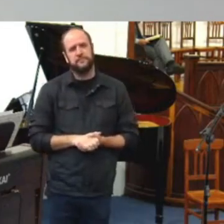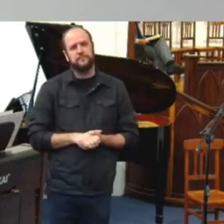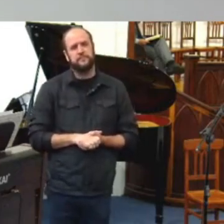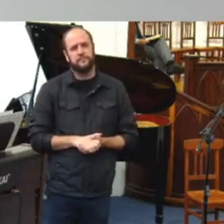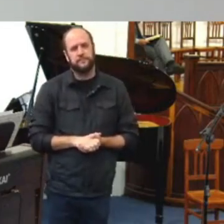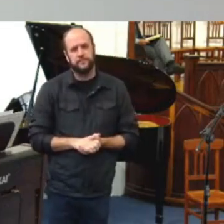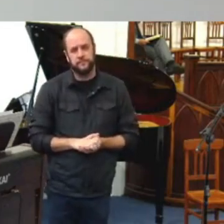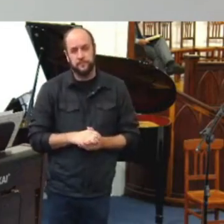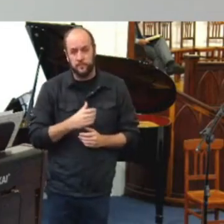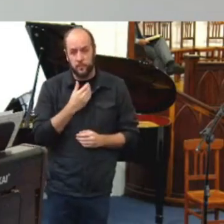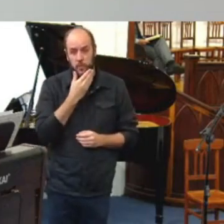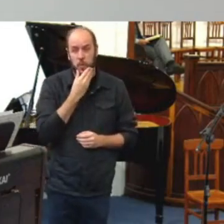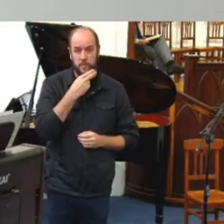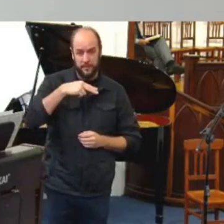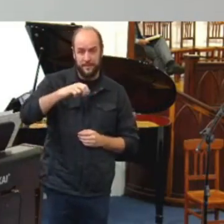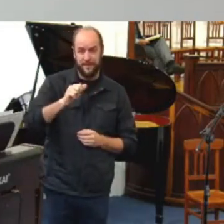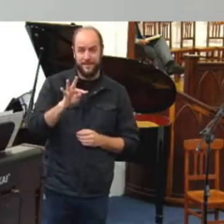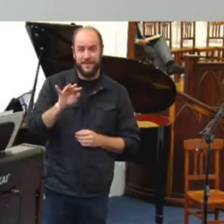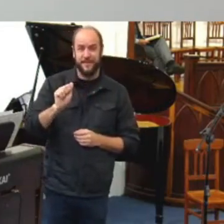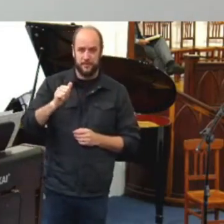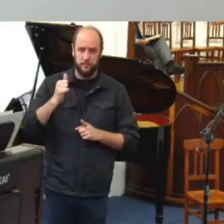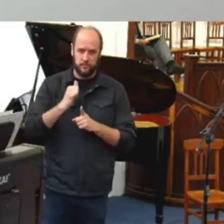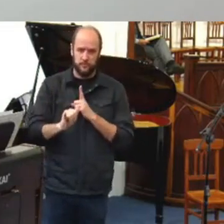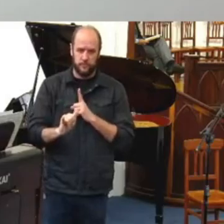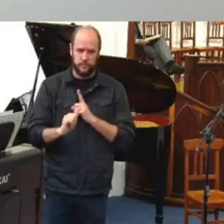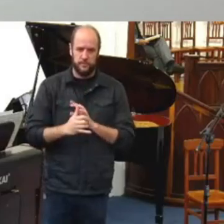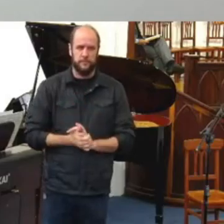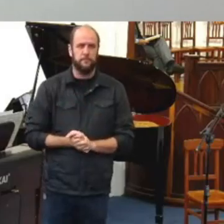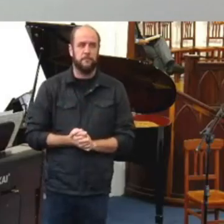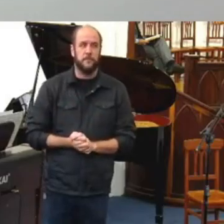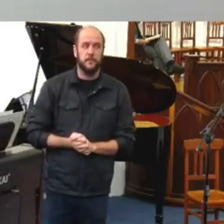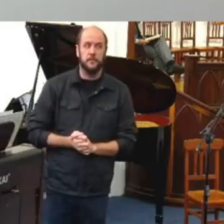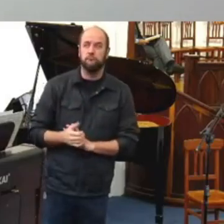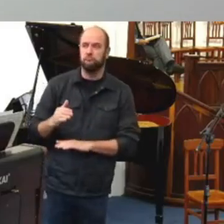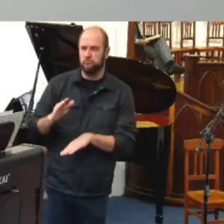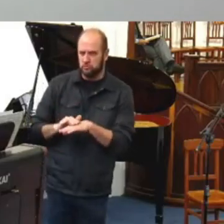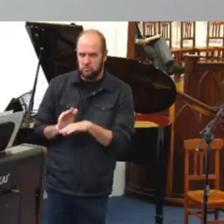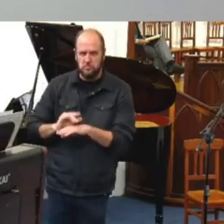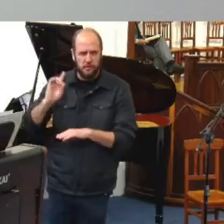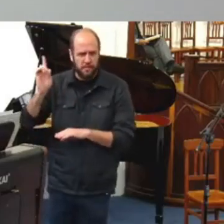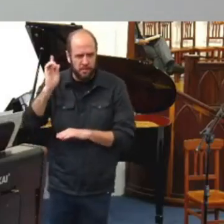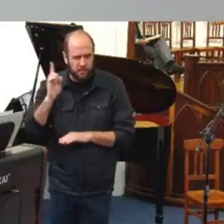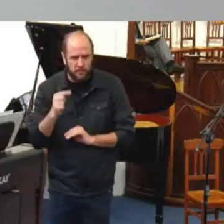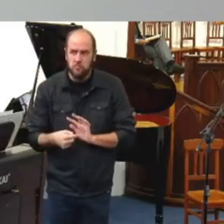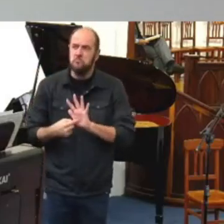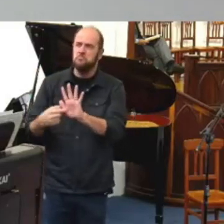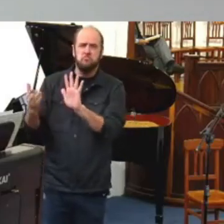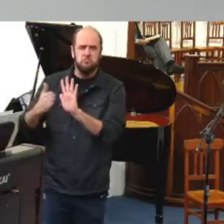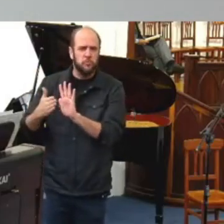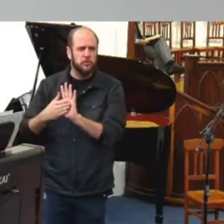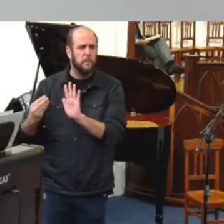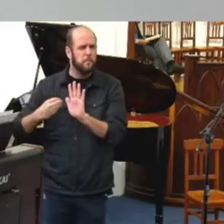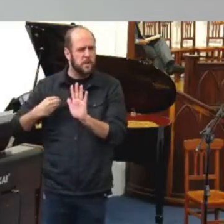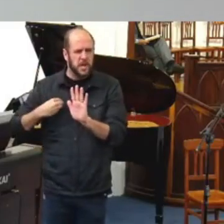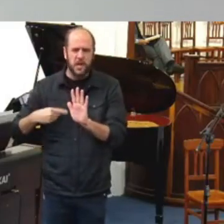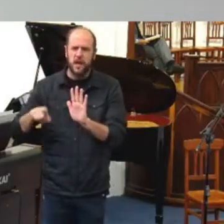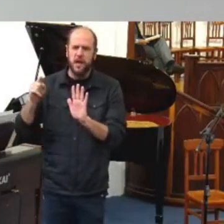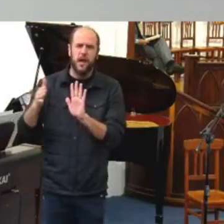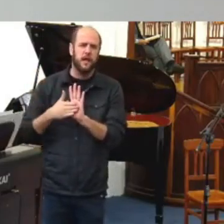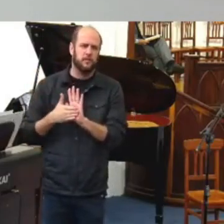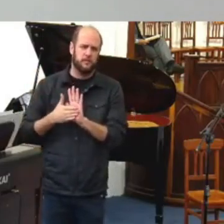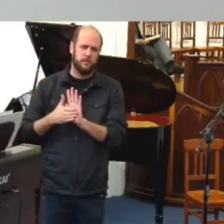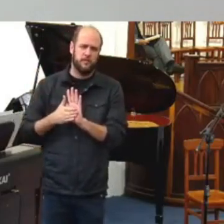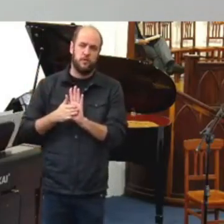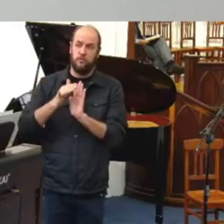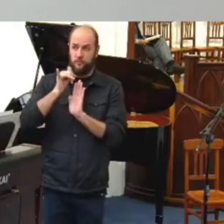O profeta Natã também, ao revelar a podridão daquele rei,